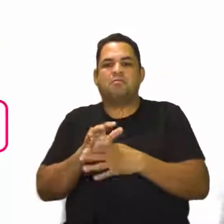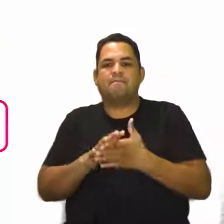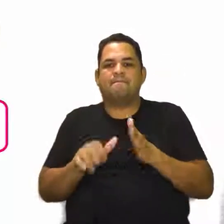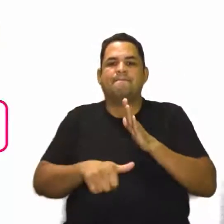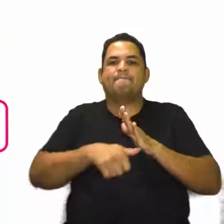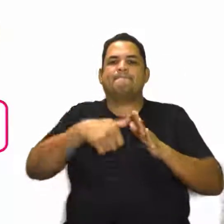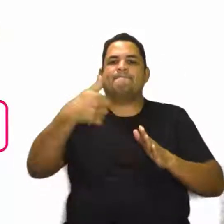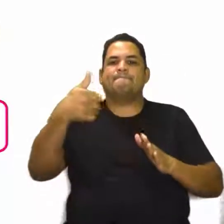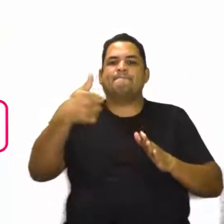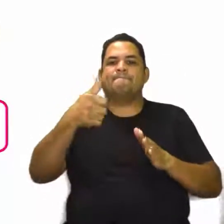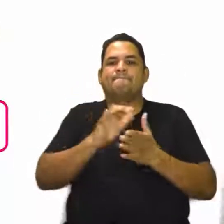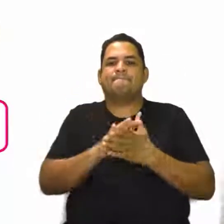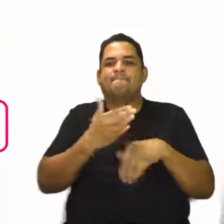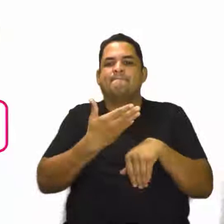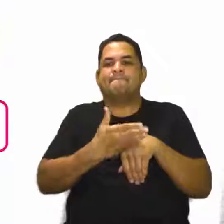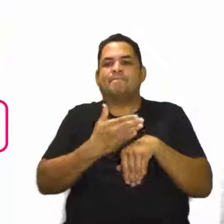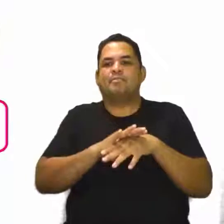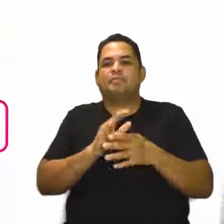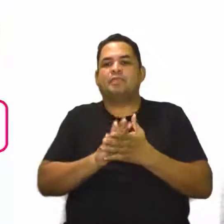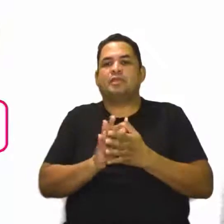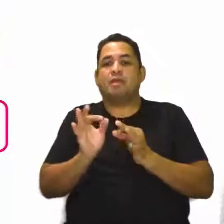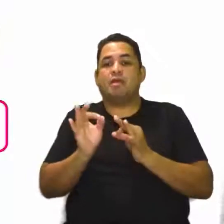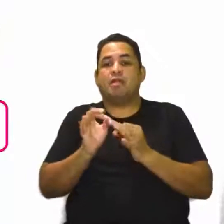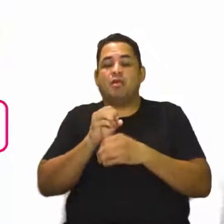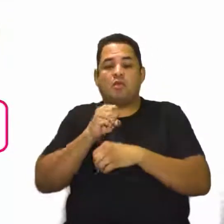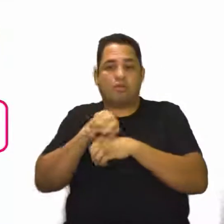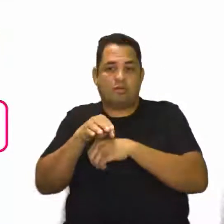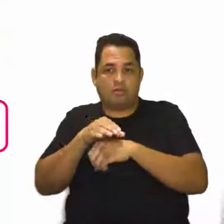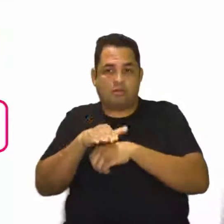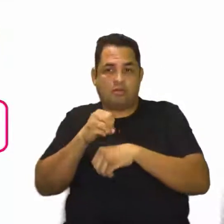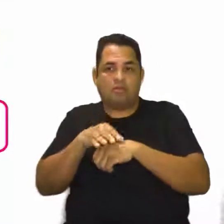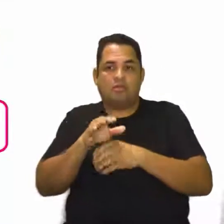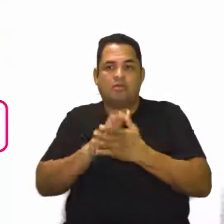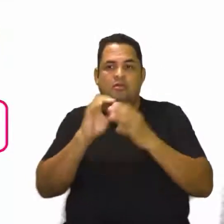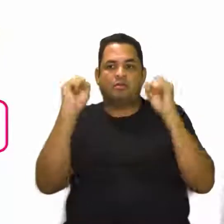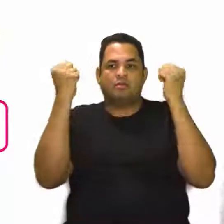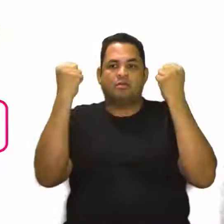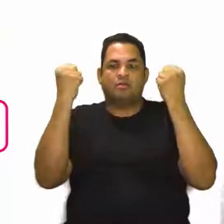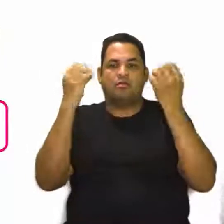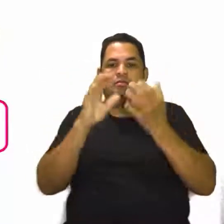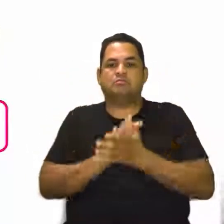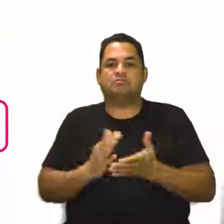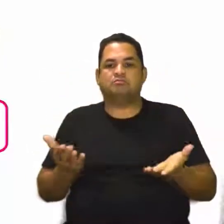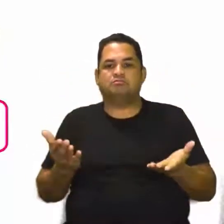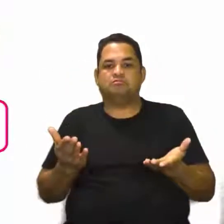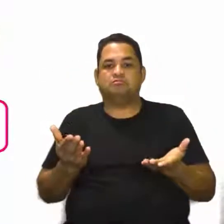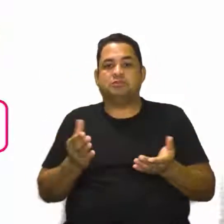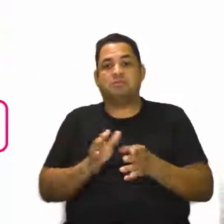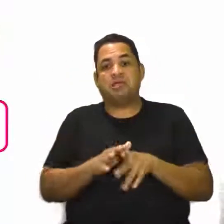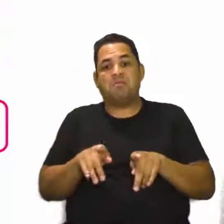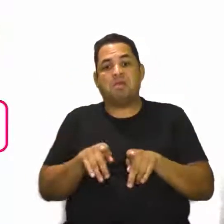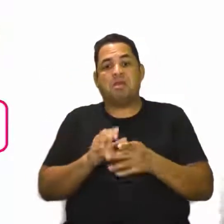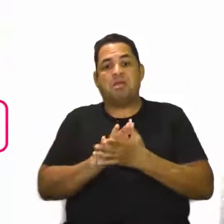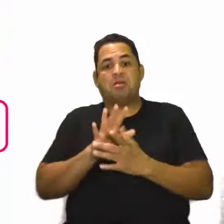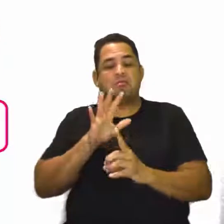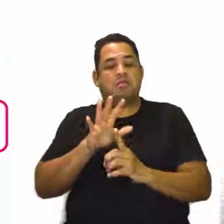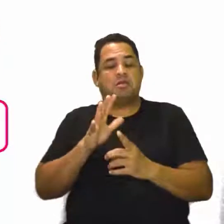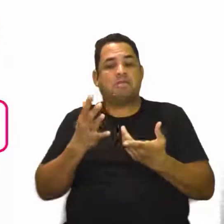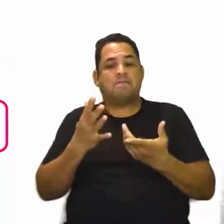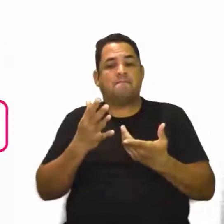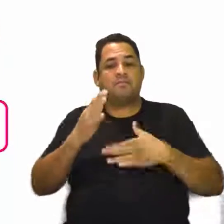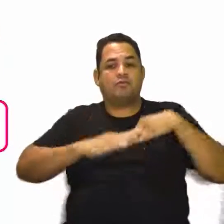primeira dela aí que essa prática ela seja orientada, né, de exercícios físicos e com indicação aí de um profissional, né,